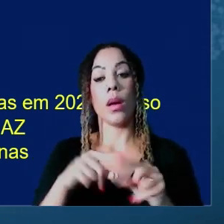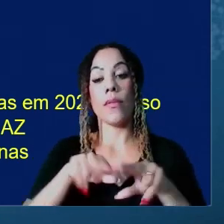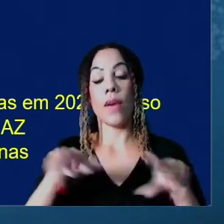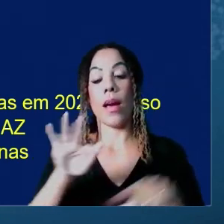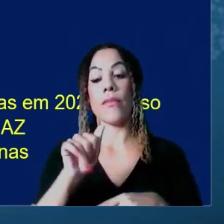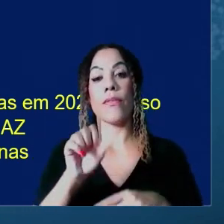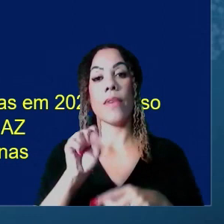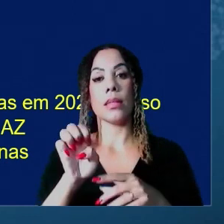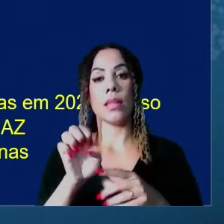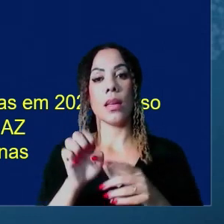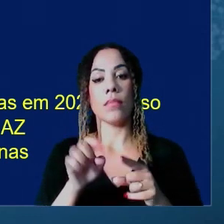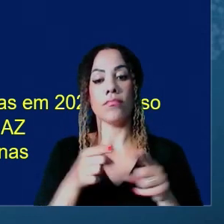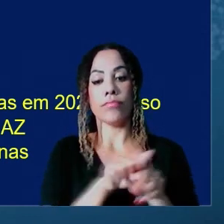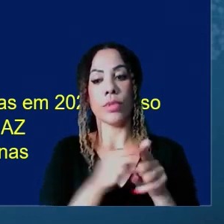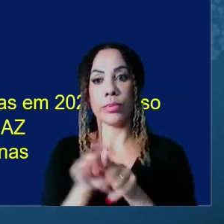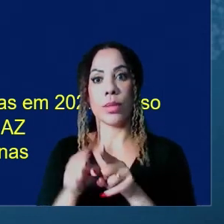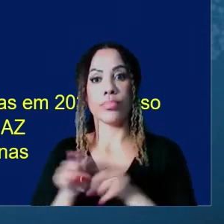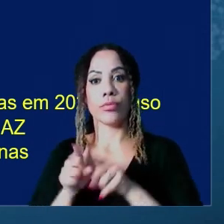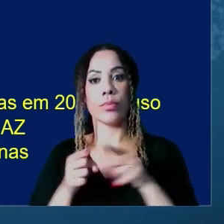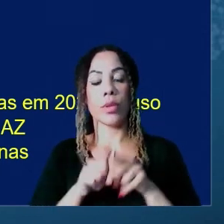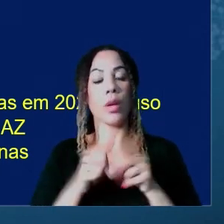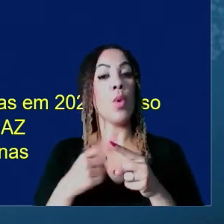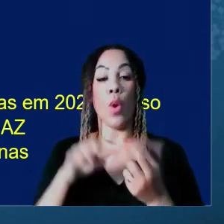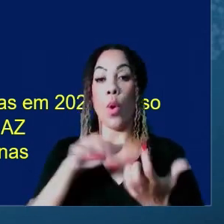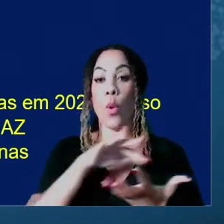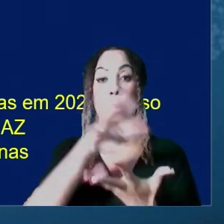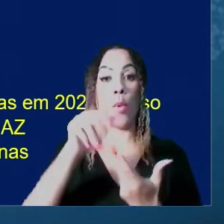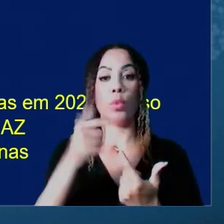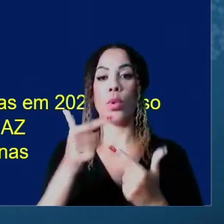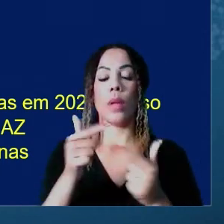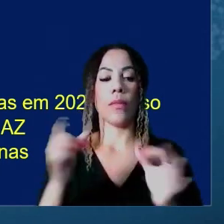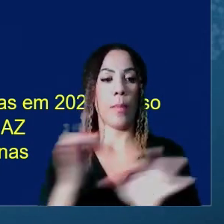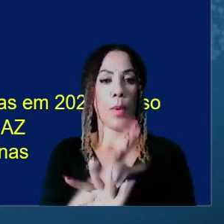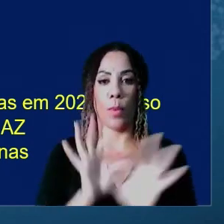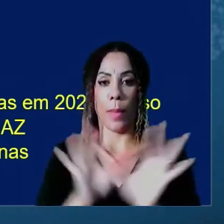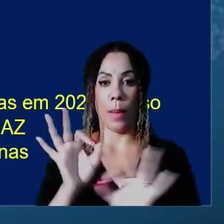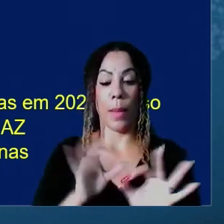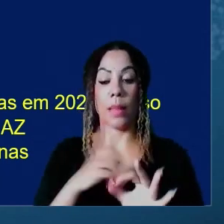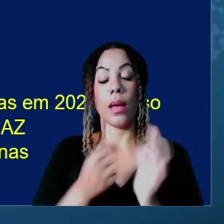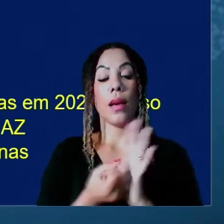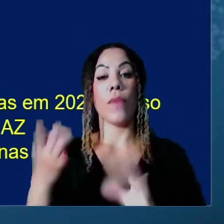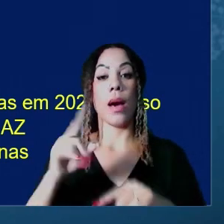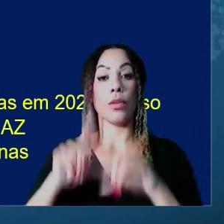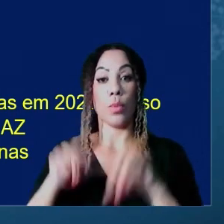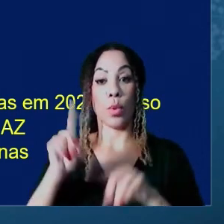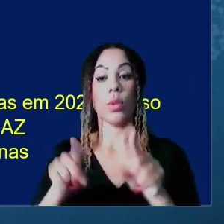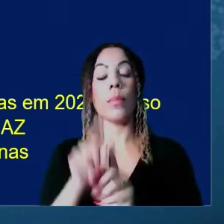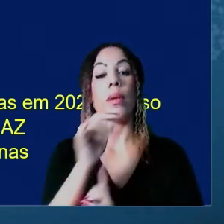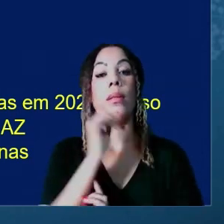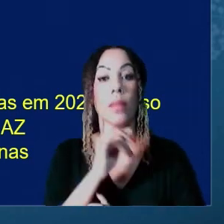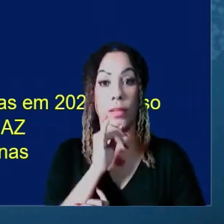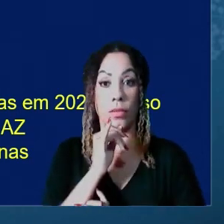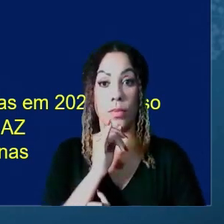combinadas, porque o mundo não estava preparado não só para ter vários produtos, mas também para testar esses produtos. E, uma vez esses